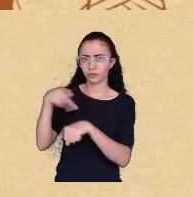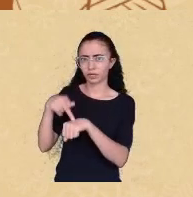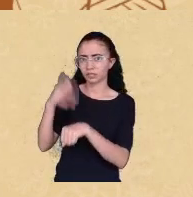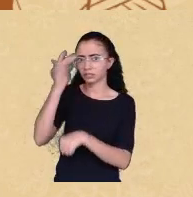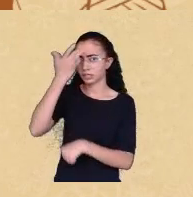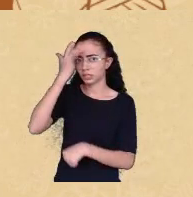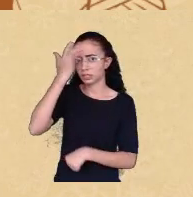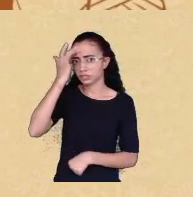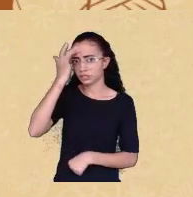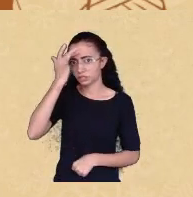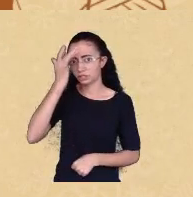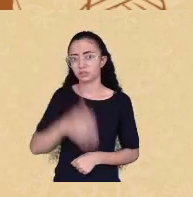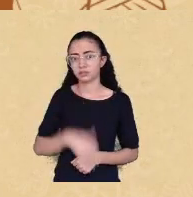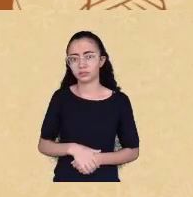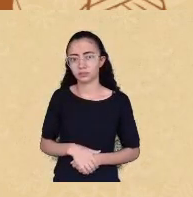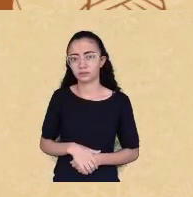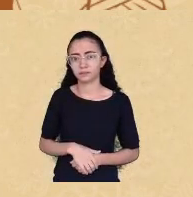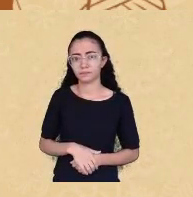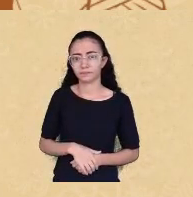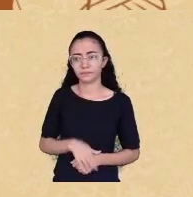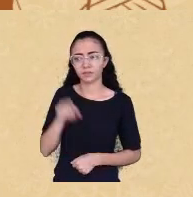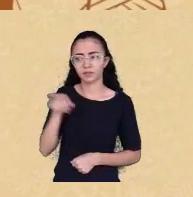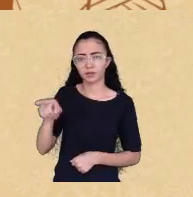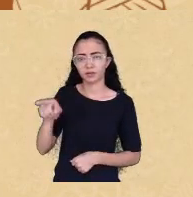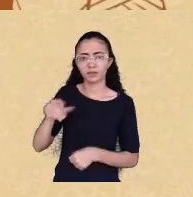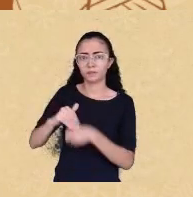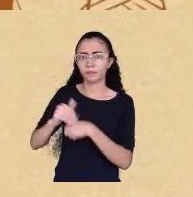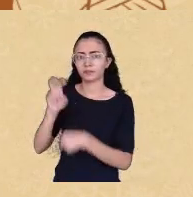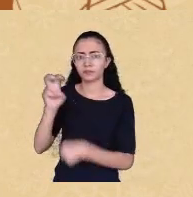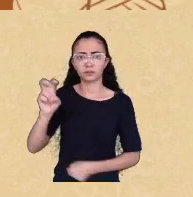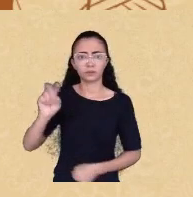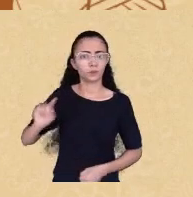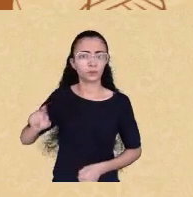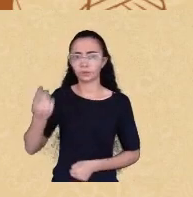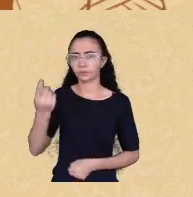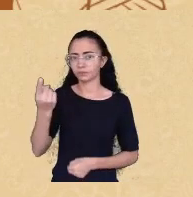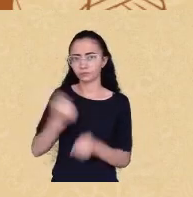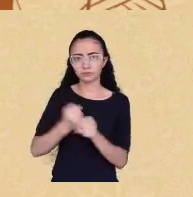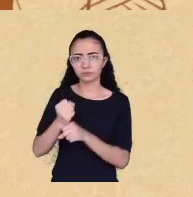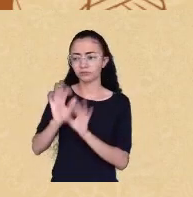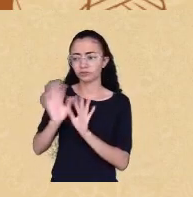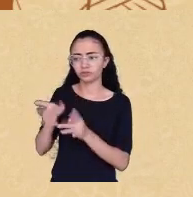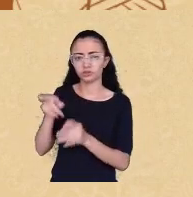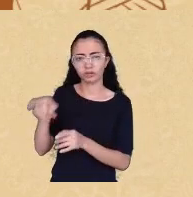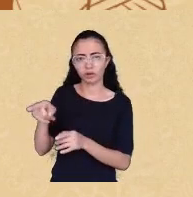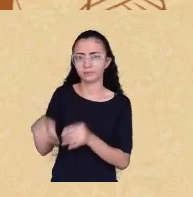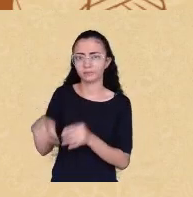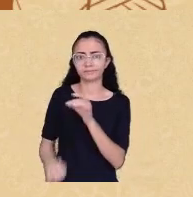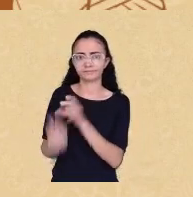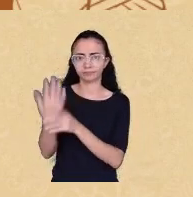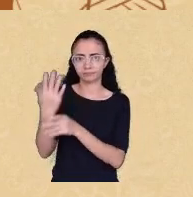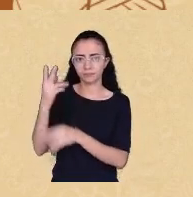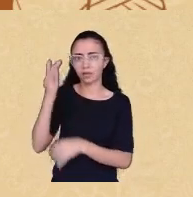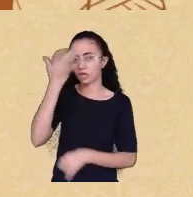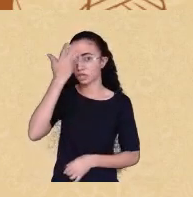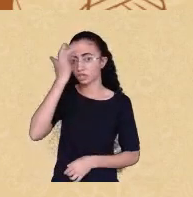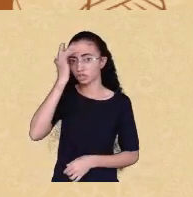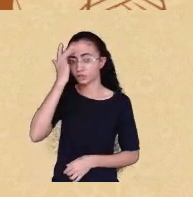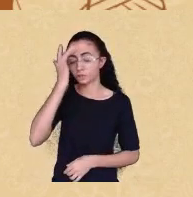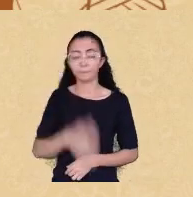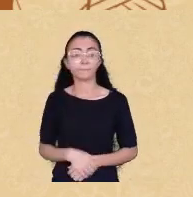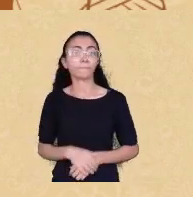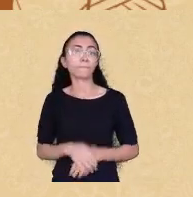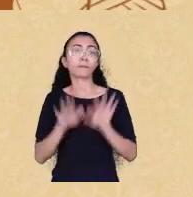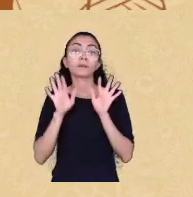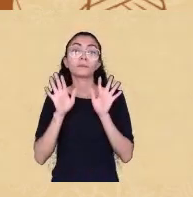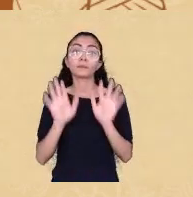anos. 5 mil anos, nem tinha nem China na época, elas já estavam se organizando lá. Então, assim, mas apesar disso, veja